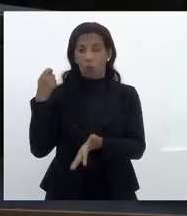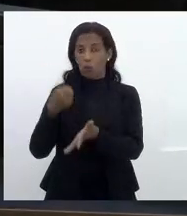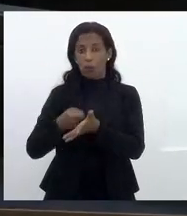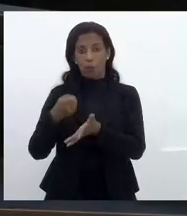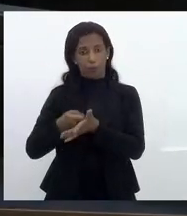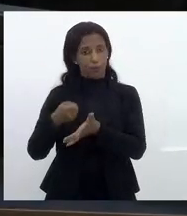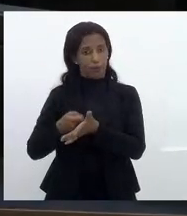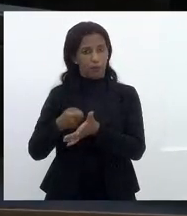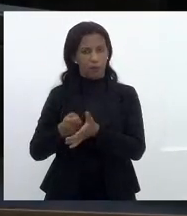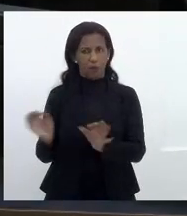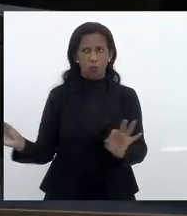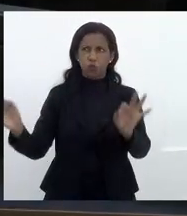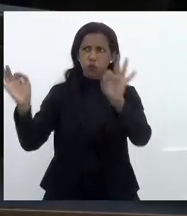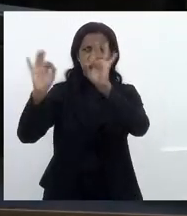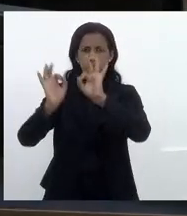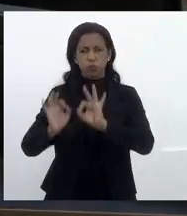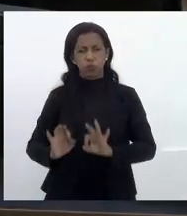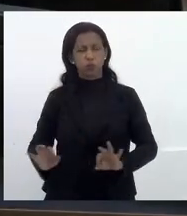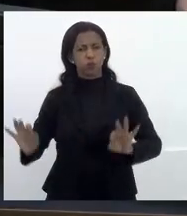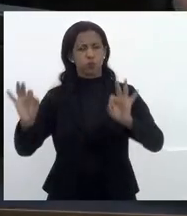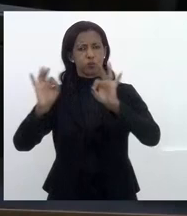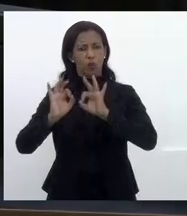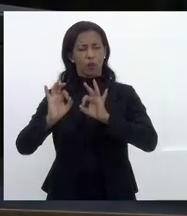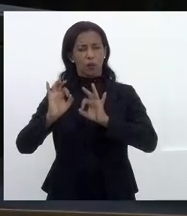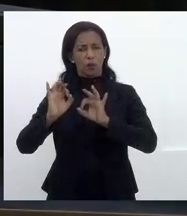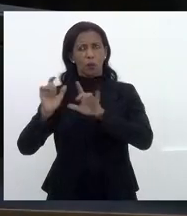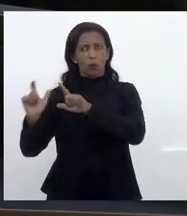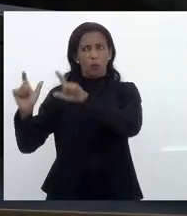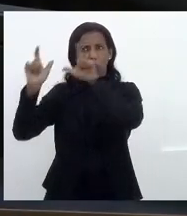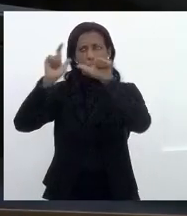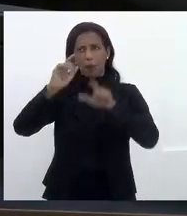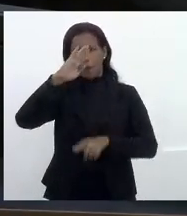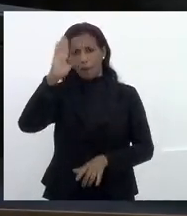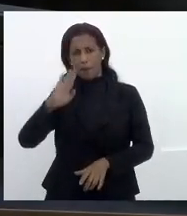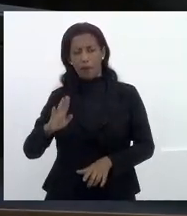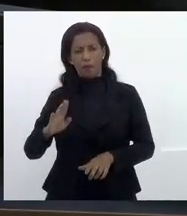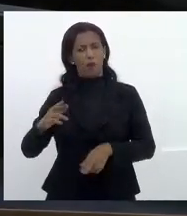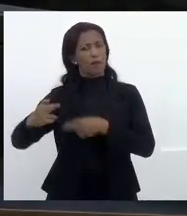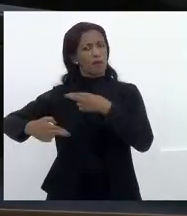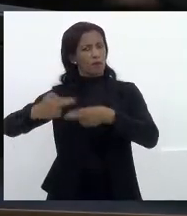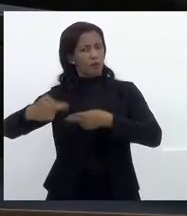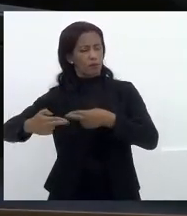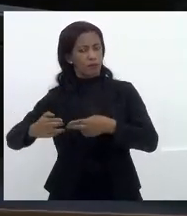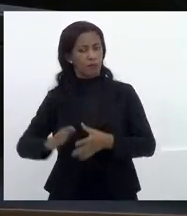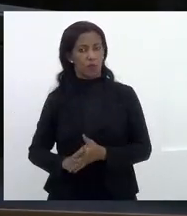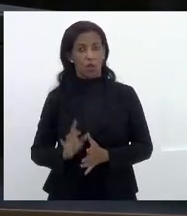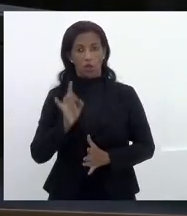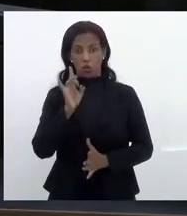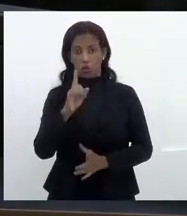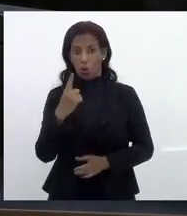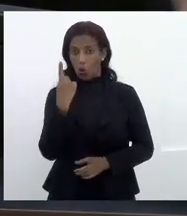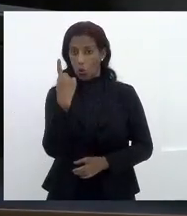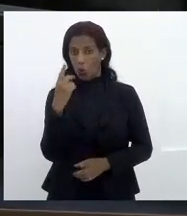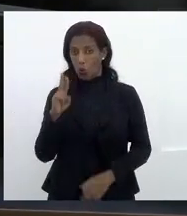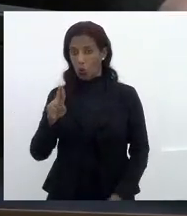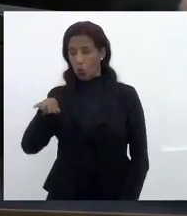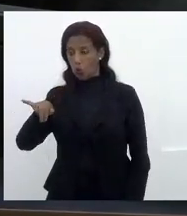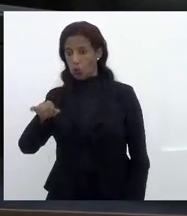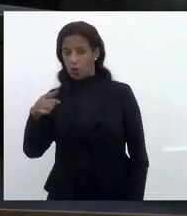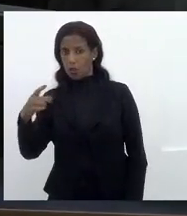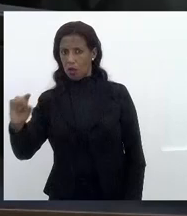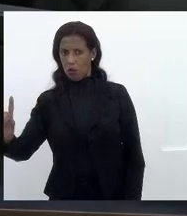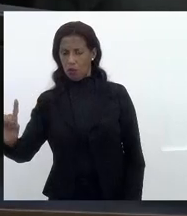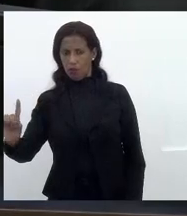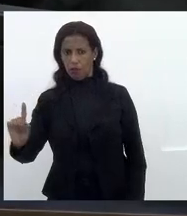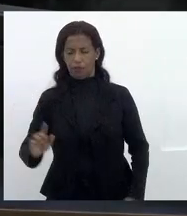obriga a nenhum ente público do Brasil a fazer a reforma só briga União